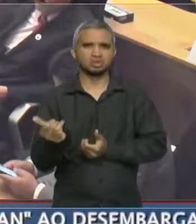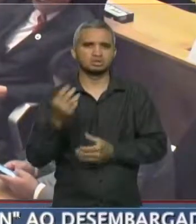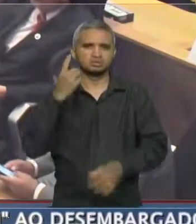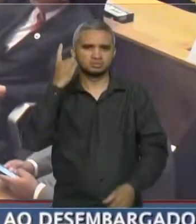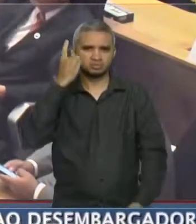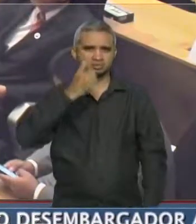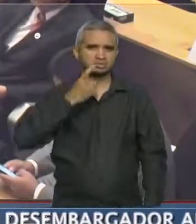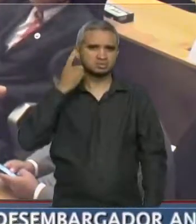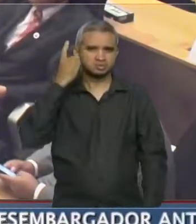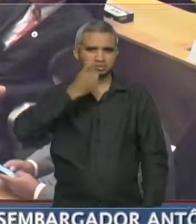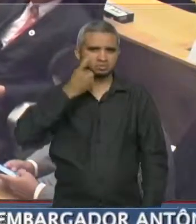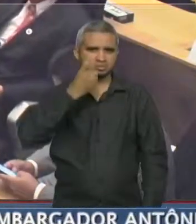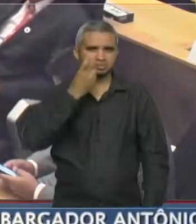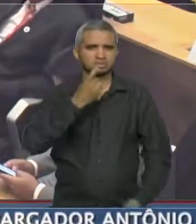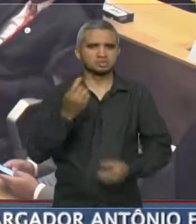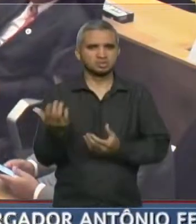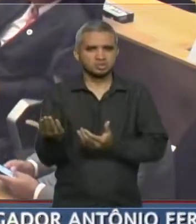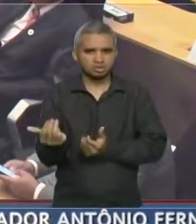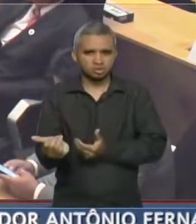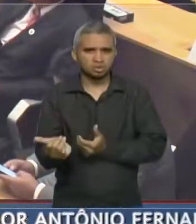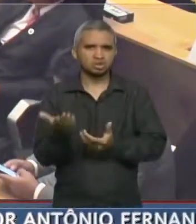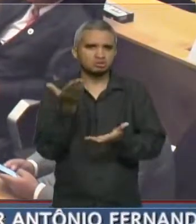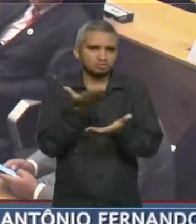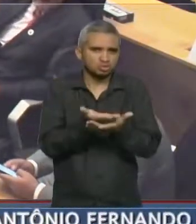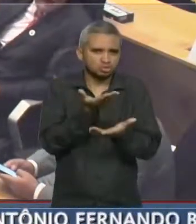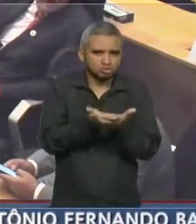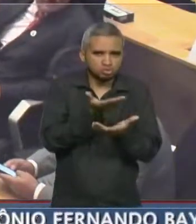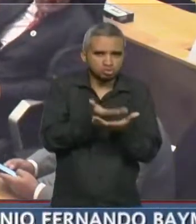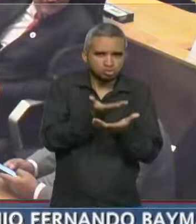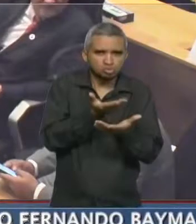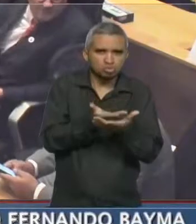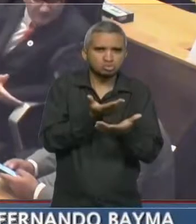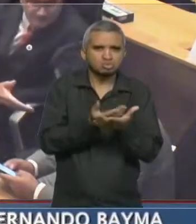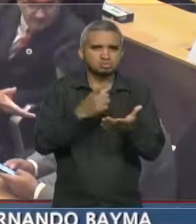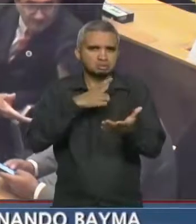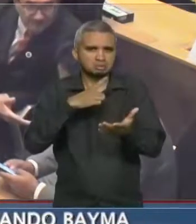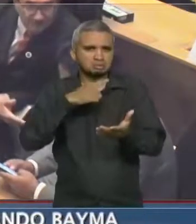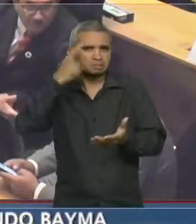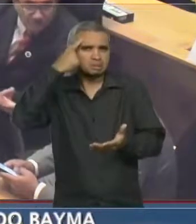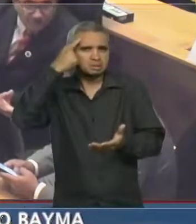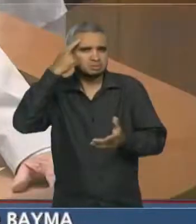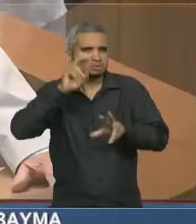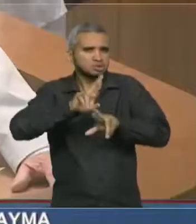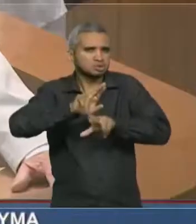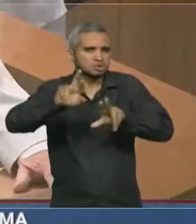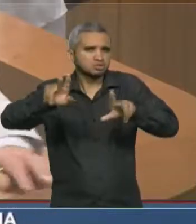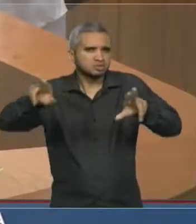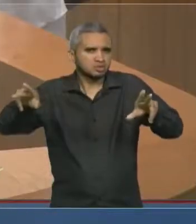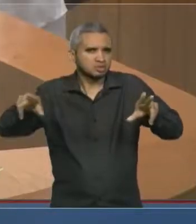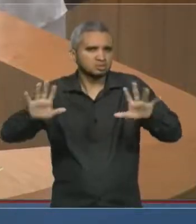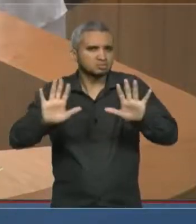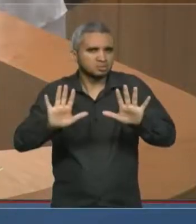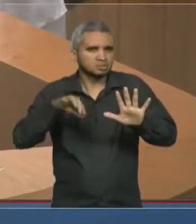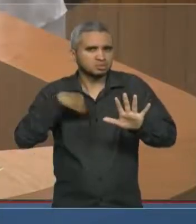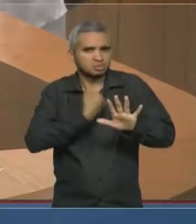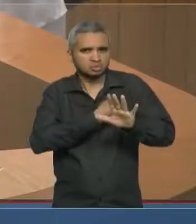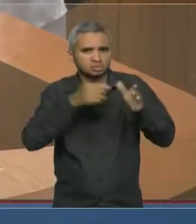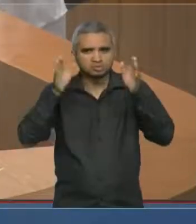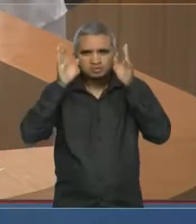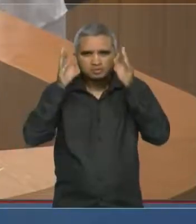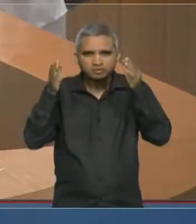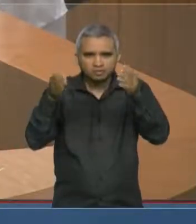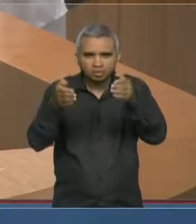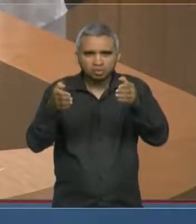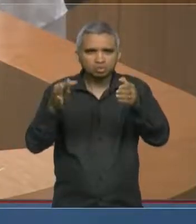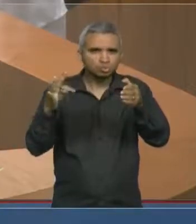atuantes, estudiosos, contra a cabeça, mas também voltados todos para fazer